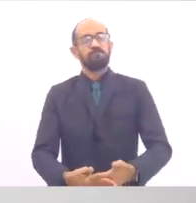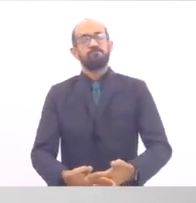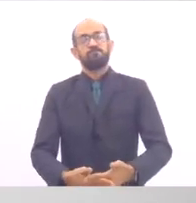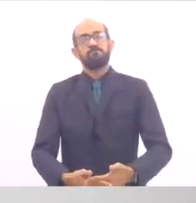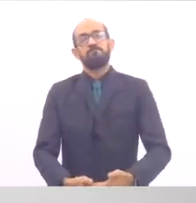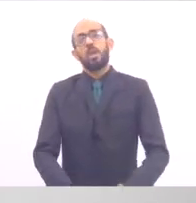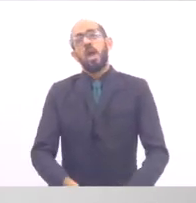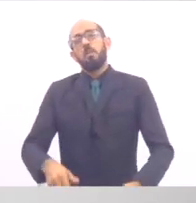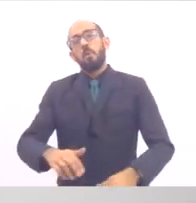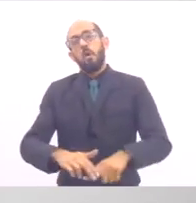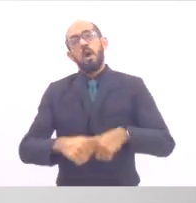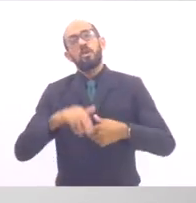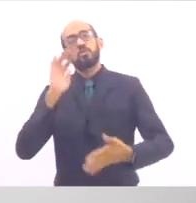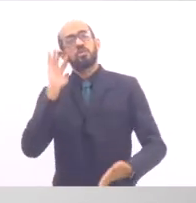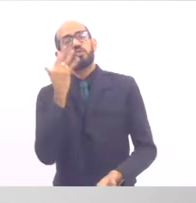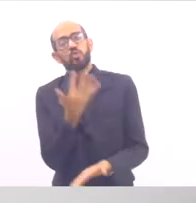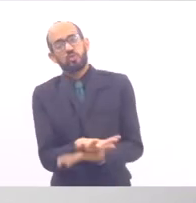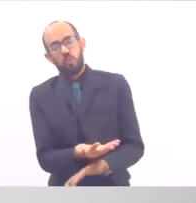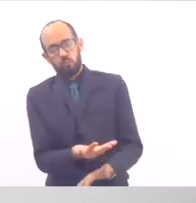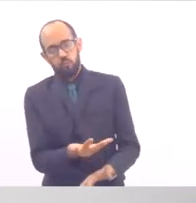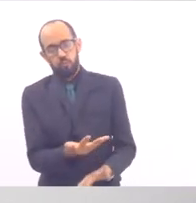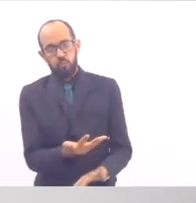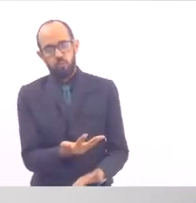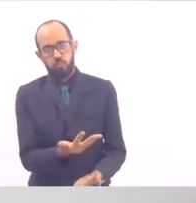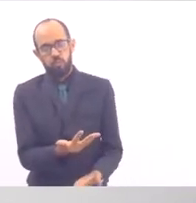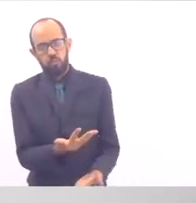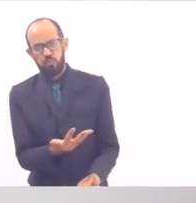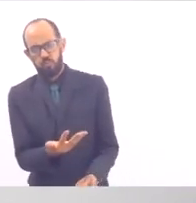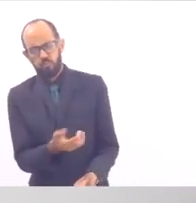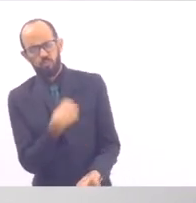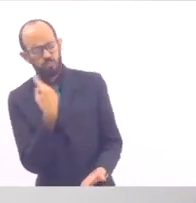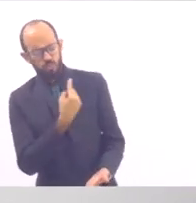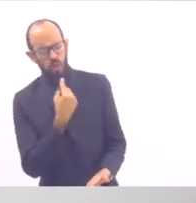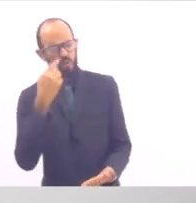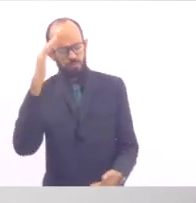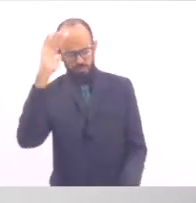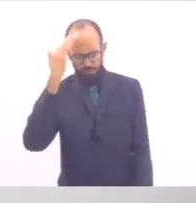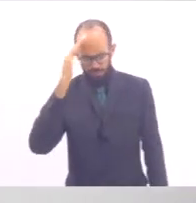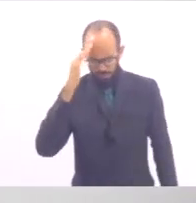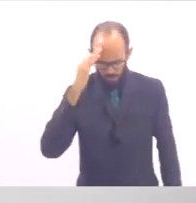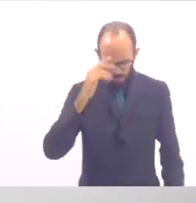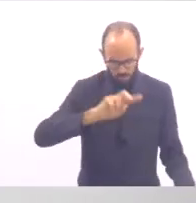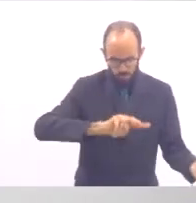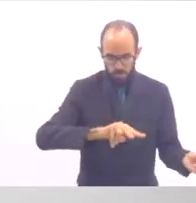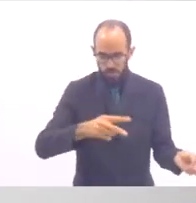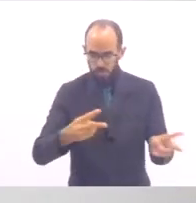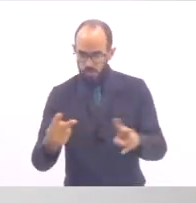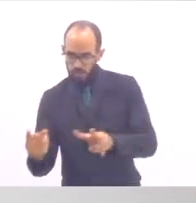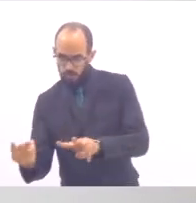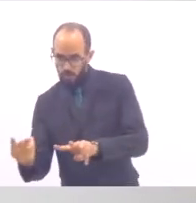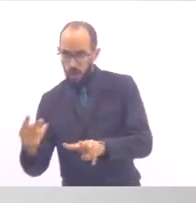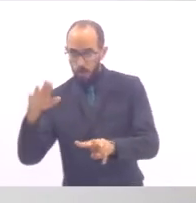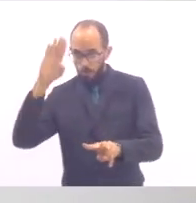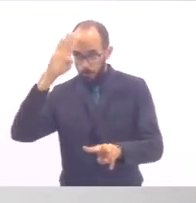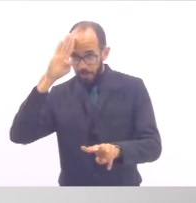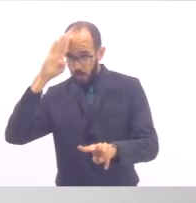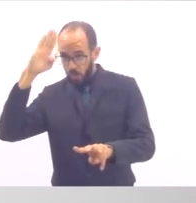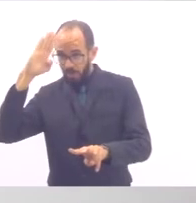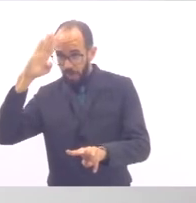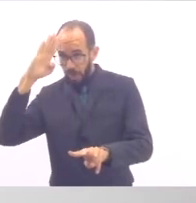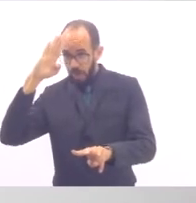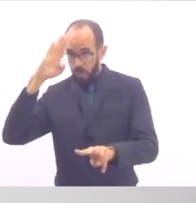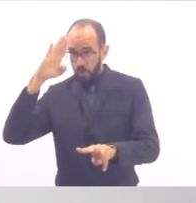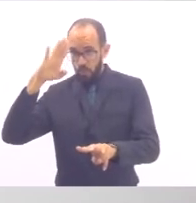dessa resolução. A gente entende e defende essa destinação prioritária para